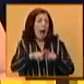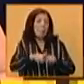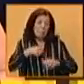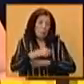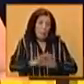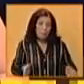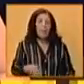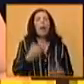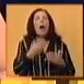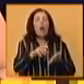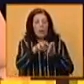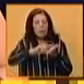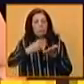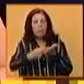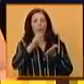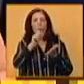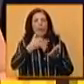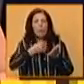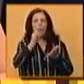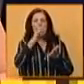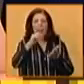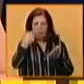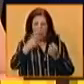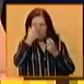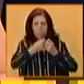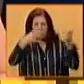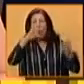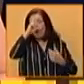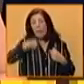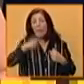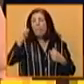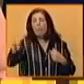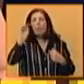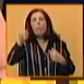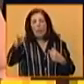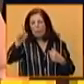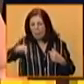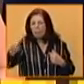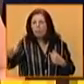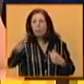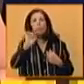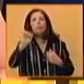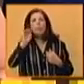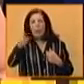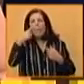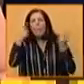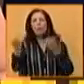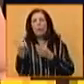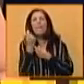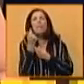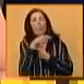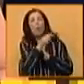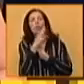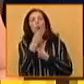A alteração ao Código do IRS está a suscitar polémica. O Governo vai obrigar os bancos e demais instituições financeiras a revelarem o valor dos